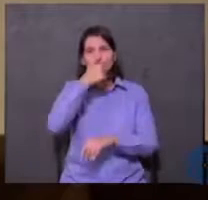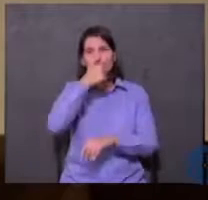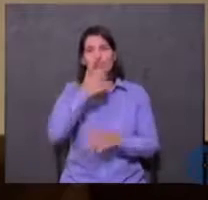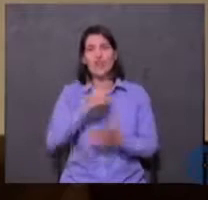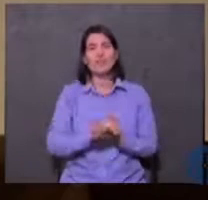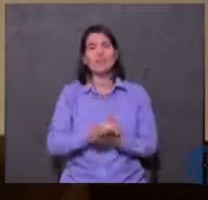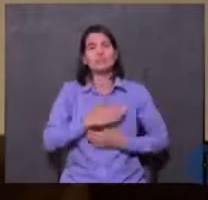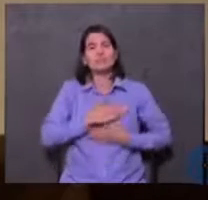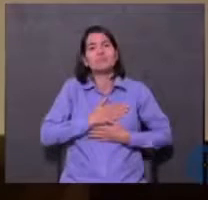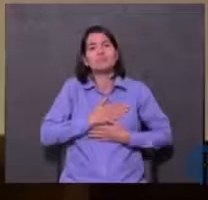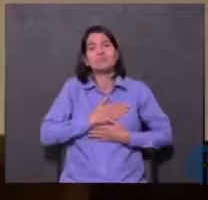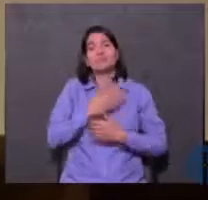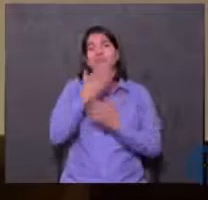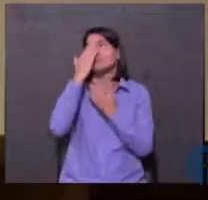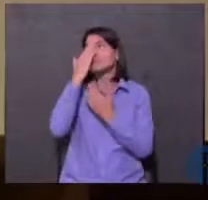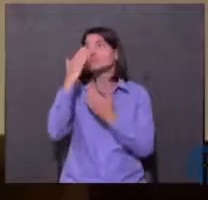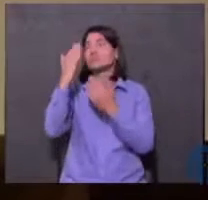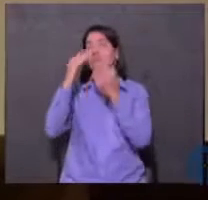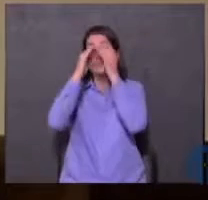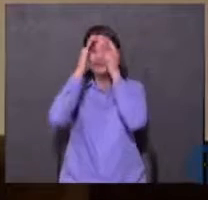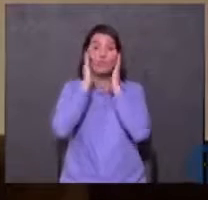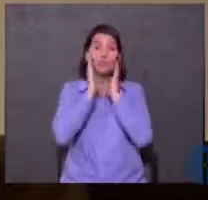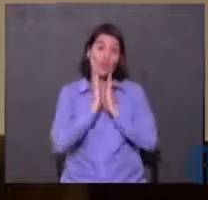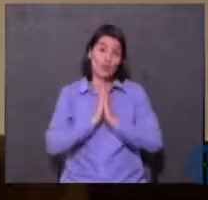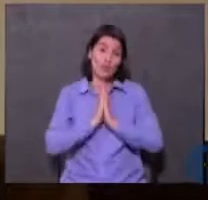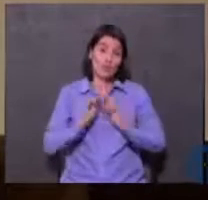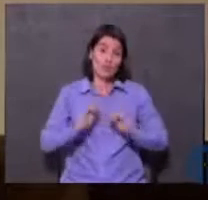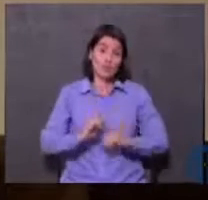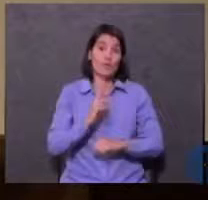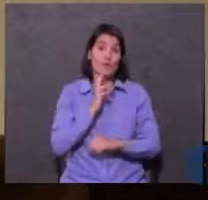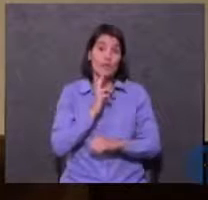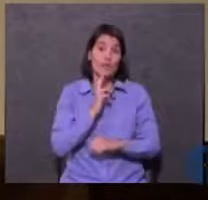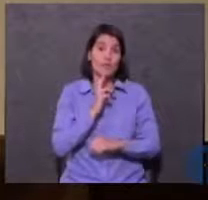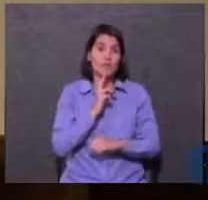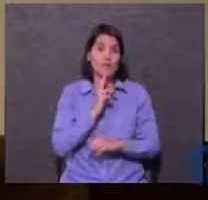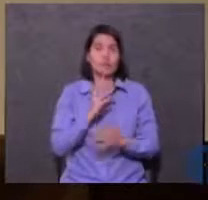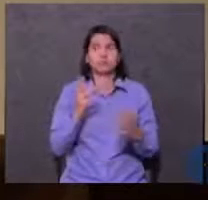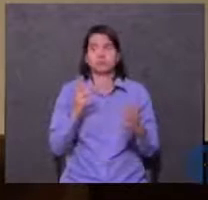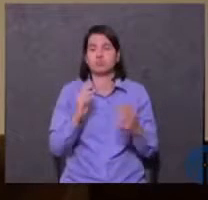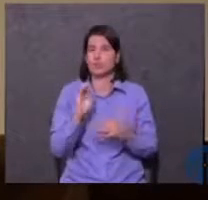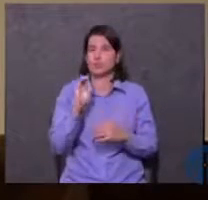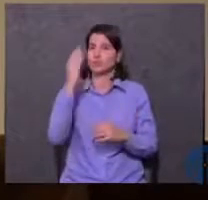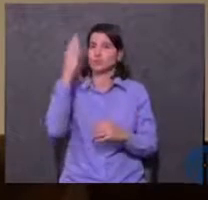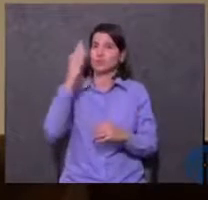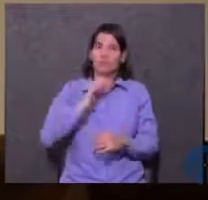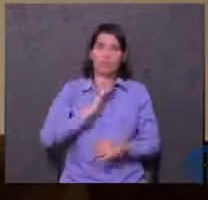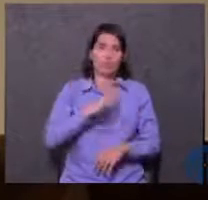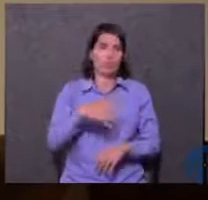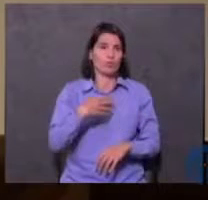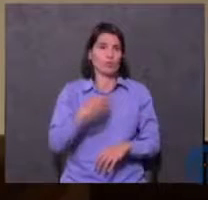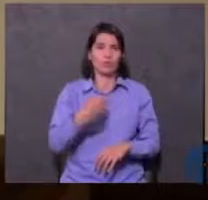A devoción a Nosa Señora do Rosario de Fátima é das máis universais.